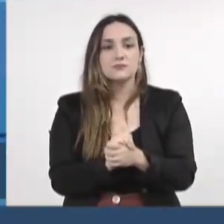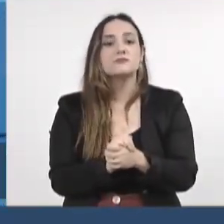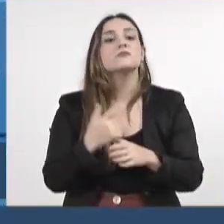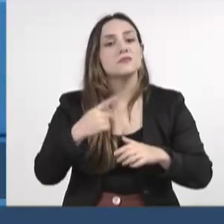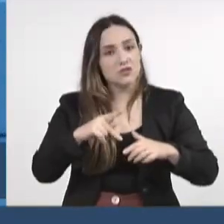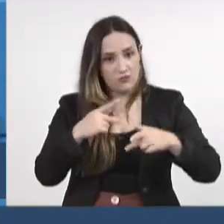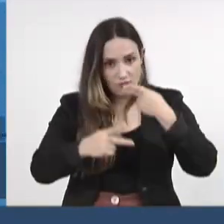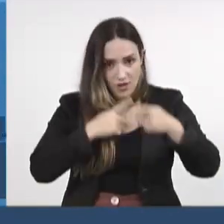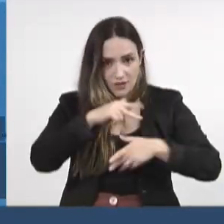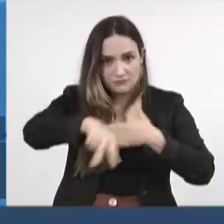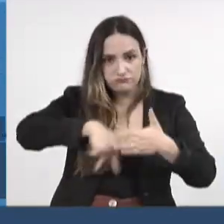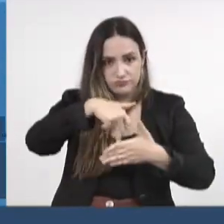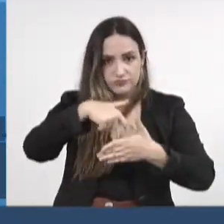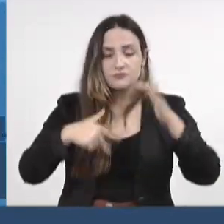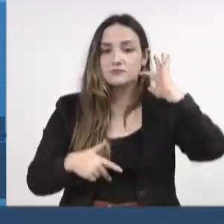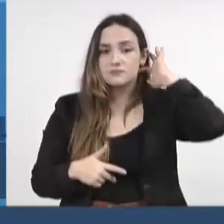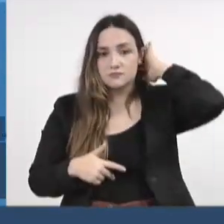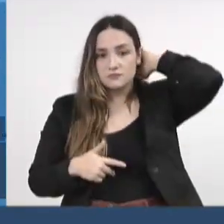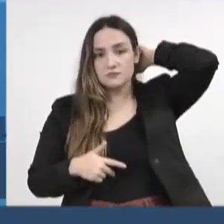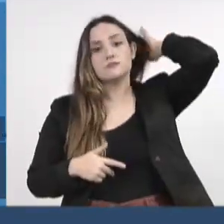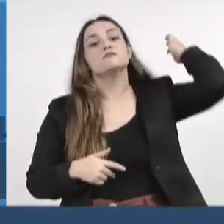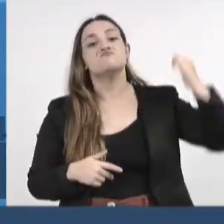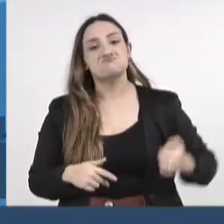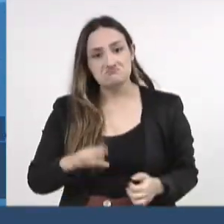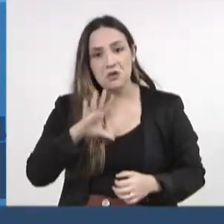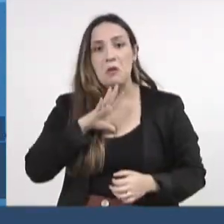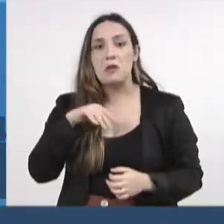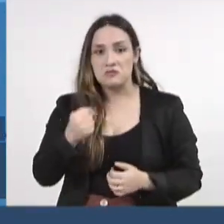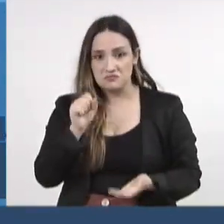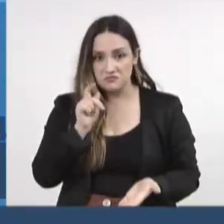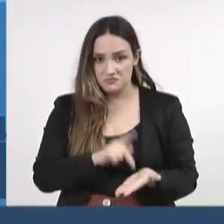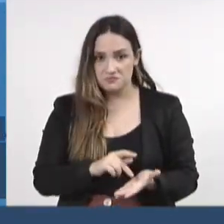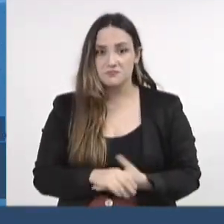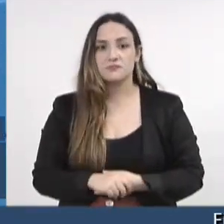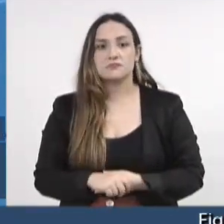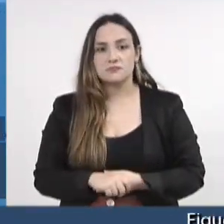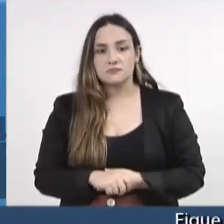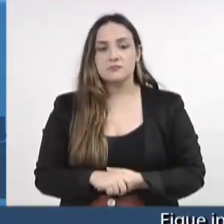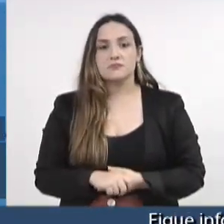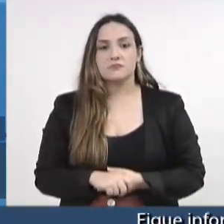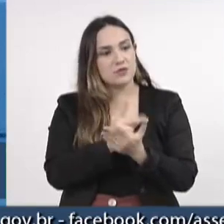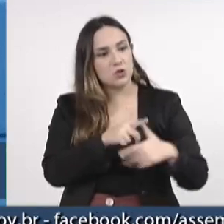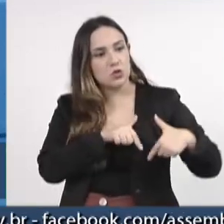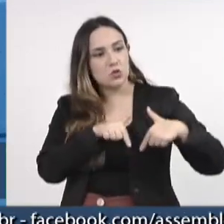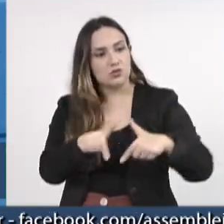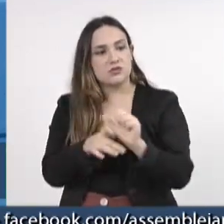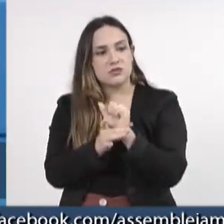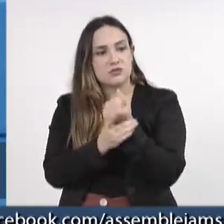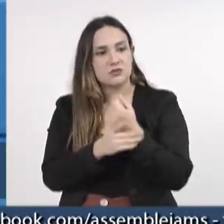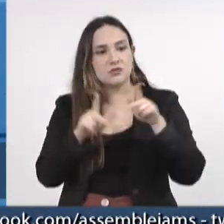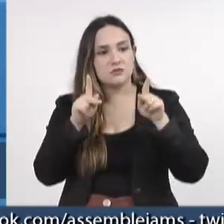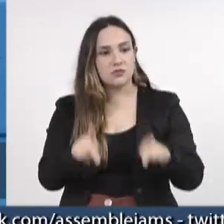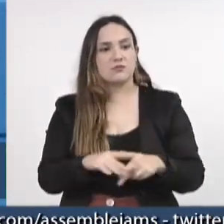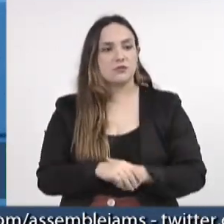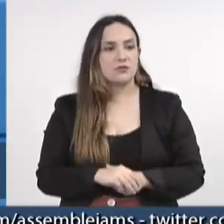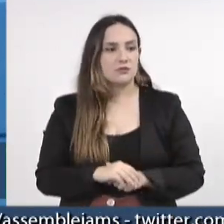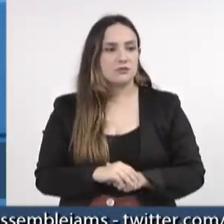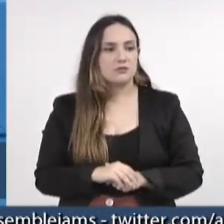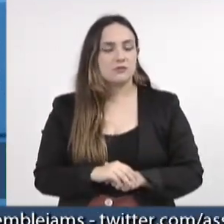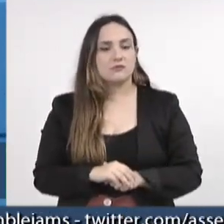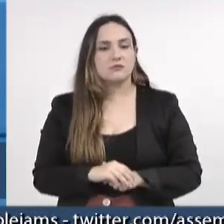incentiva a invasão de terra, invasão de propriedade, já que o Lula é contra, ele tem que vir a público fazer um trabalho sério para impedir isso acontecer. Agora, por que no governo